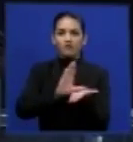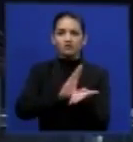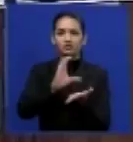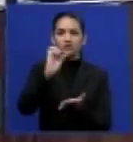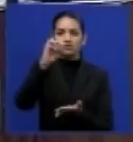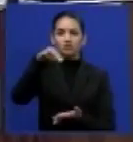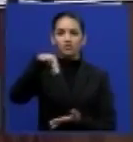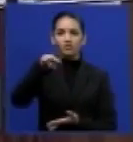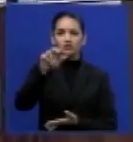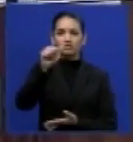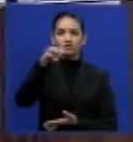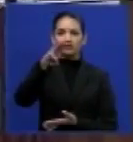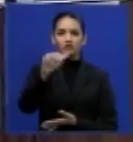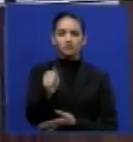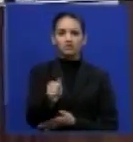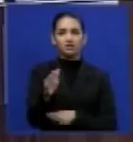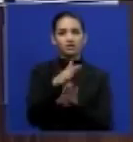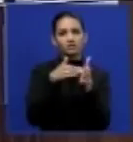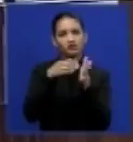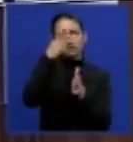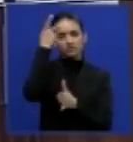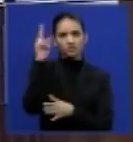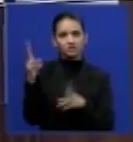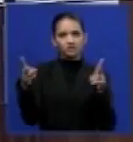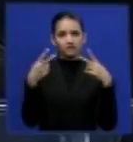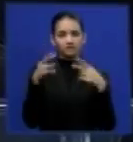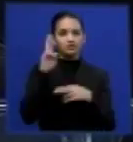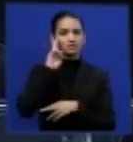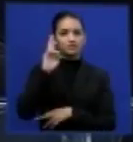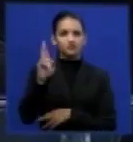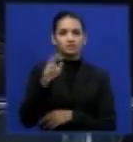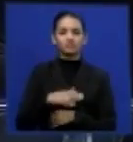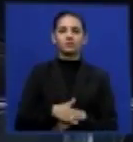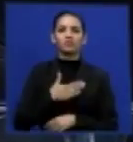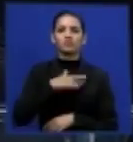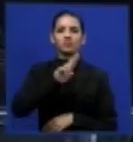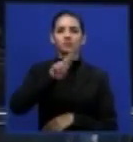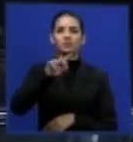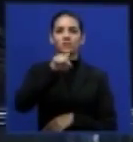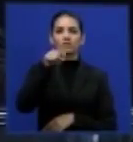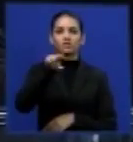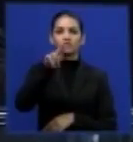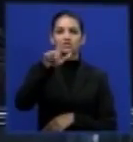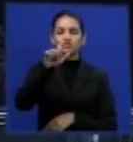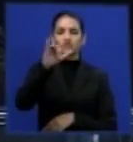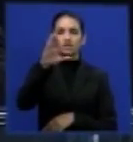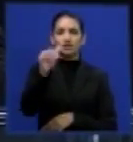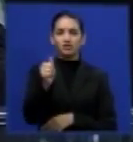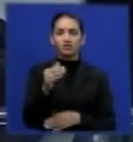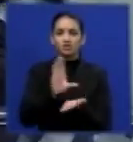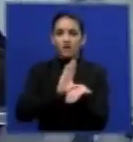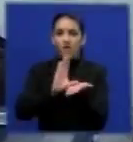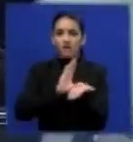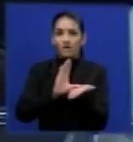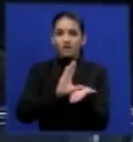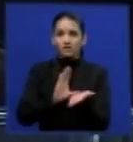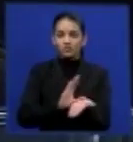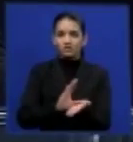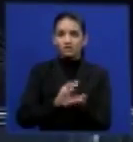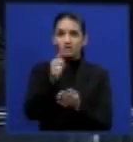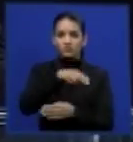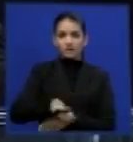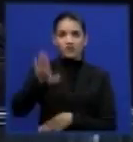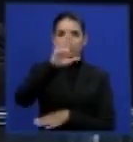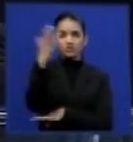senhoras e senhores e meu nome é Zuleica Nix eu sou conselheira do Conselho Nacional do Meio Ambiente represento as entidades de